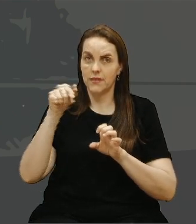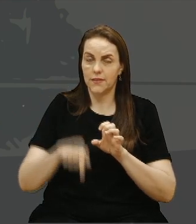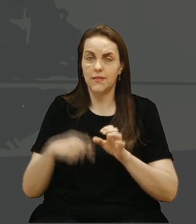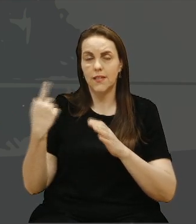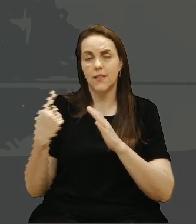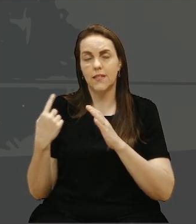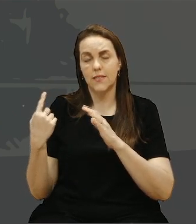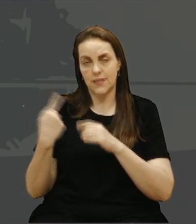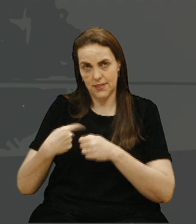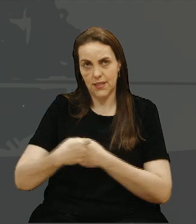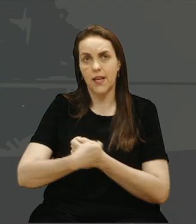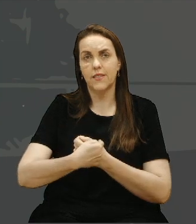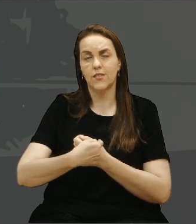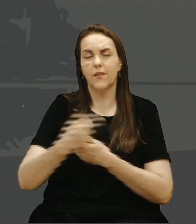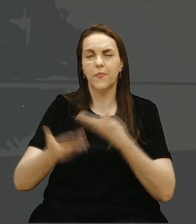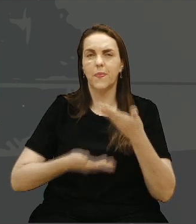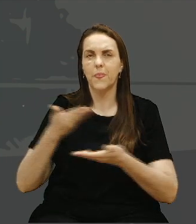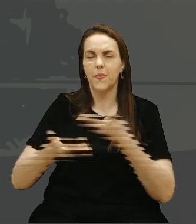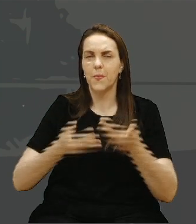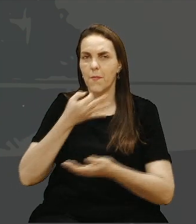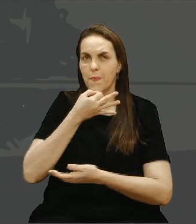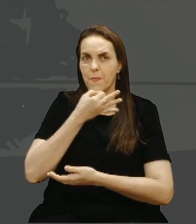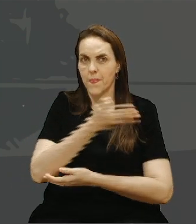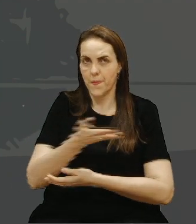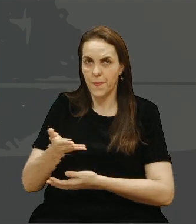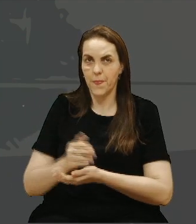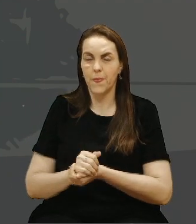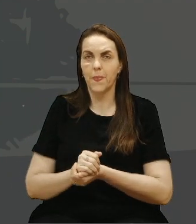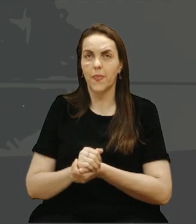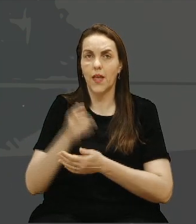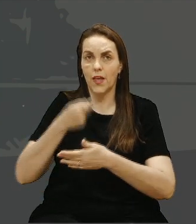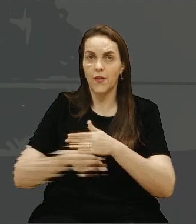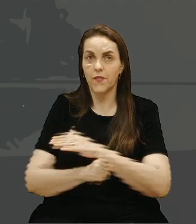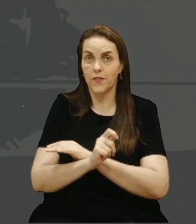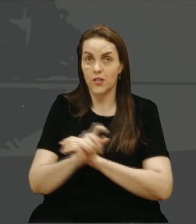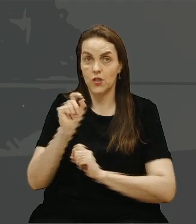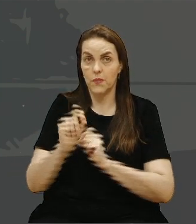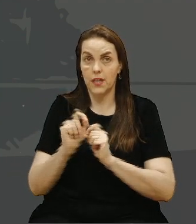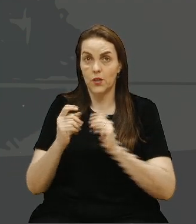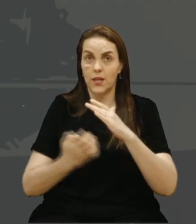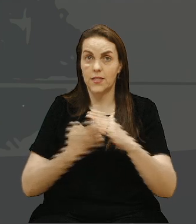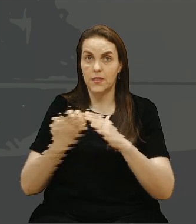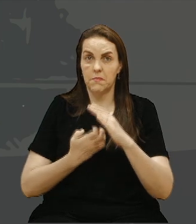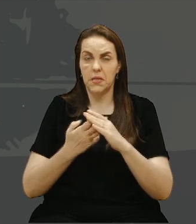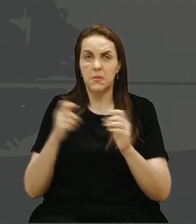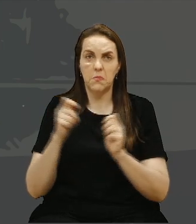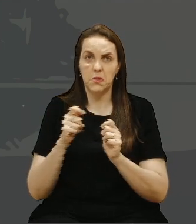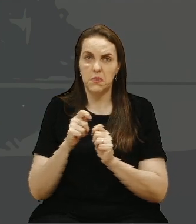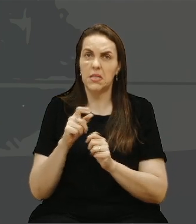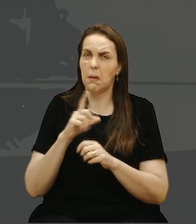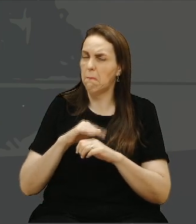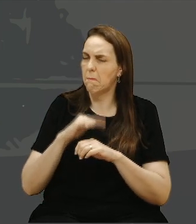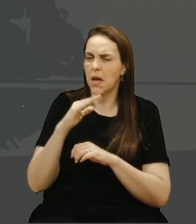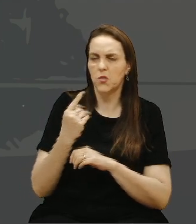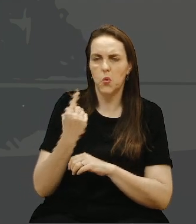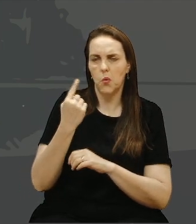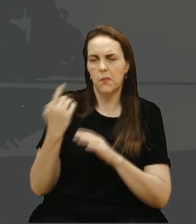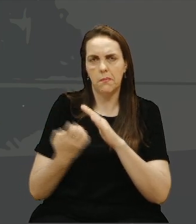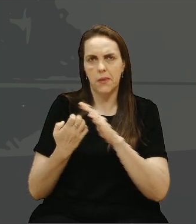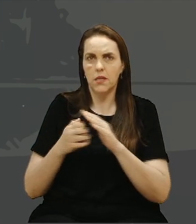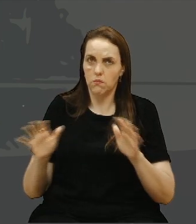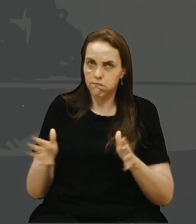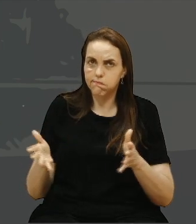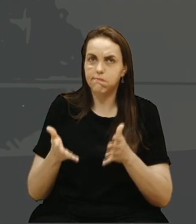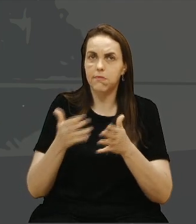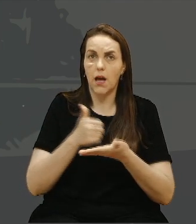a ideia é atender Caxias do Sul. Dentro do investimento que é feito pelas empresas, pode ser inclusive mais de uma empresa que pode fomentar o